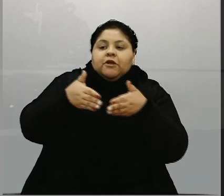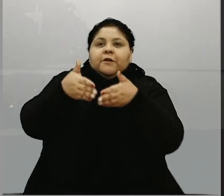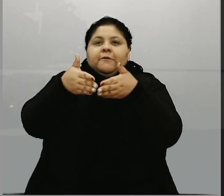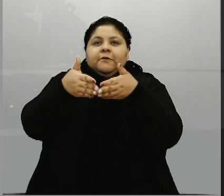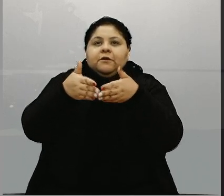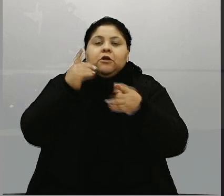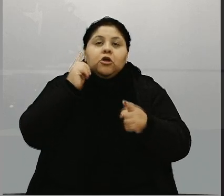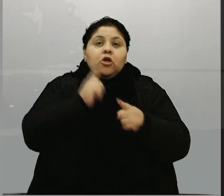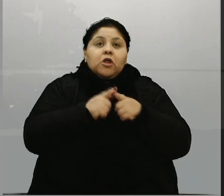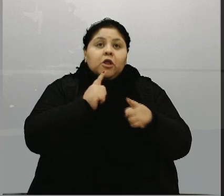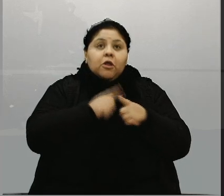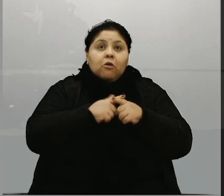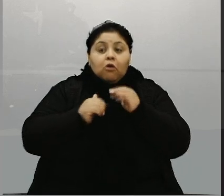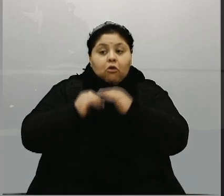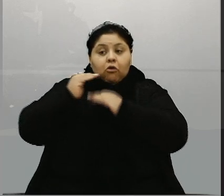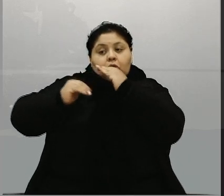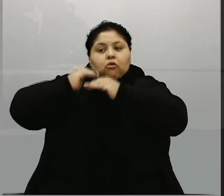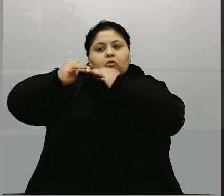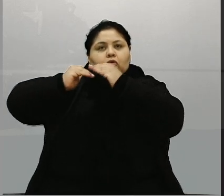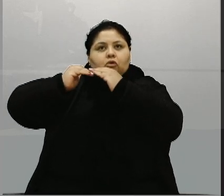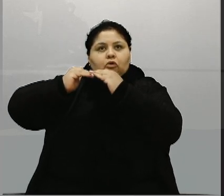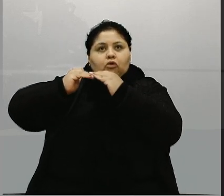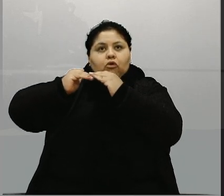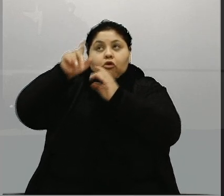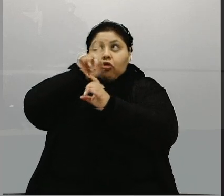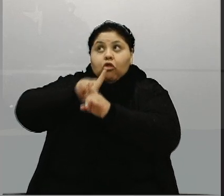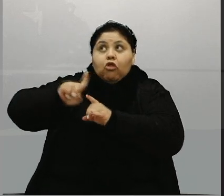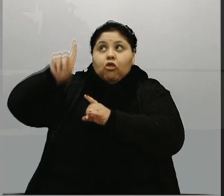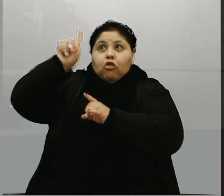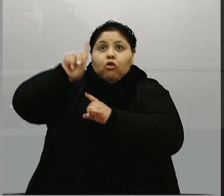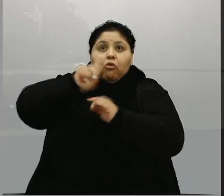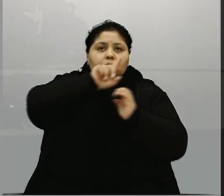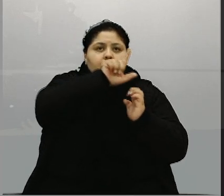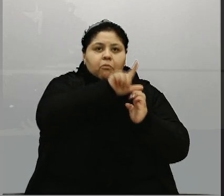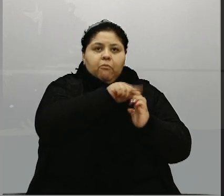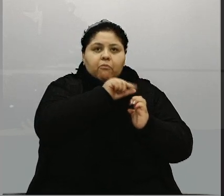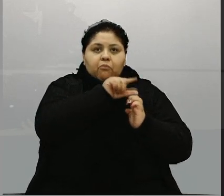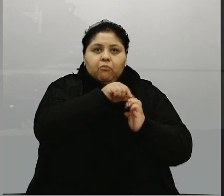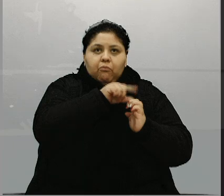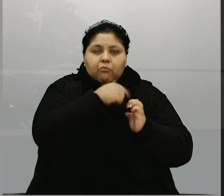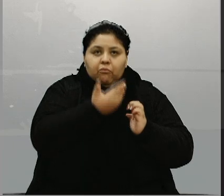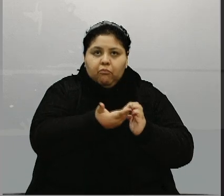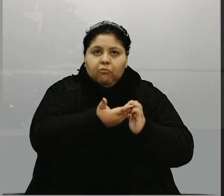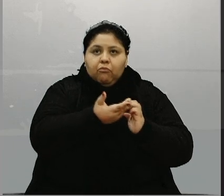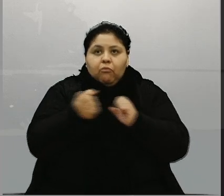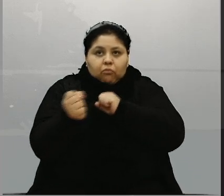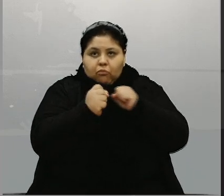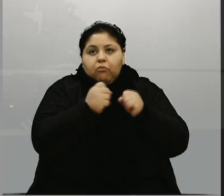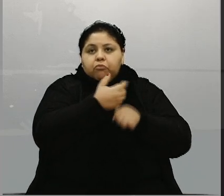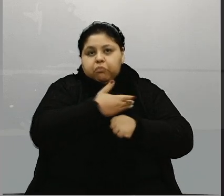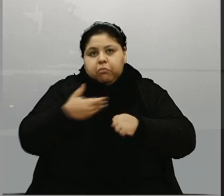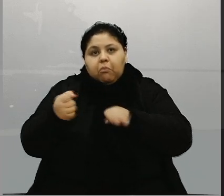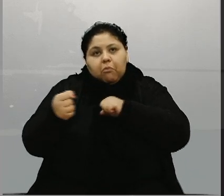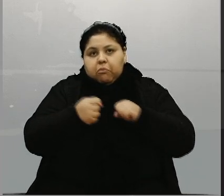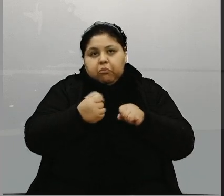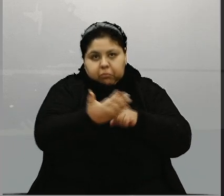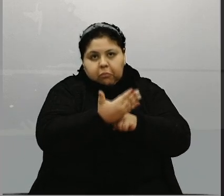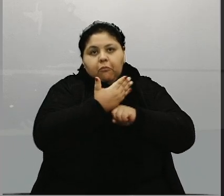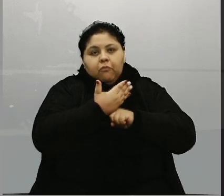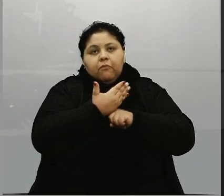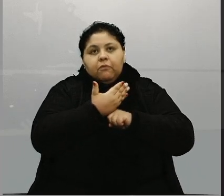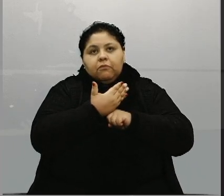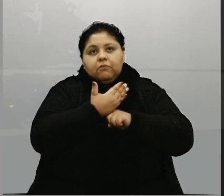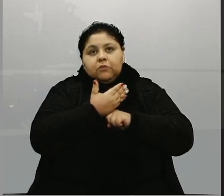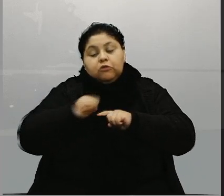Porque diante do nosso crescimento, daquilo que Deus, empresários e poder público pode nos proporcionar, são os